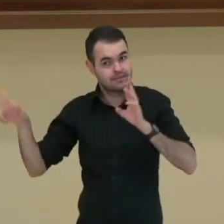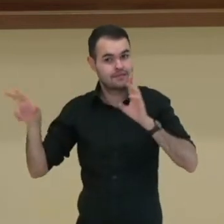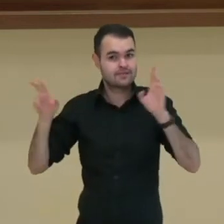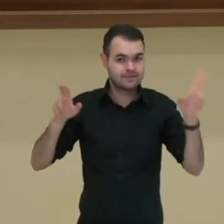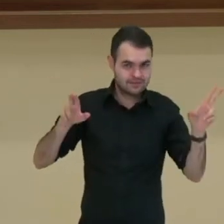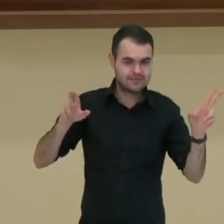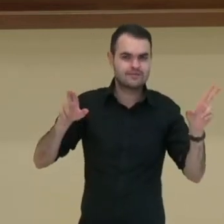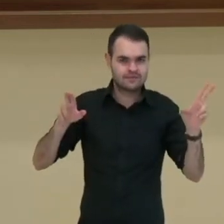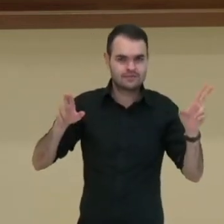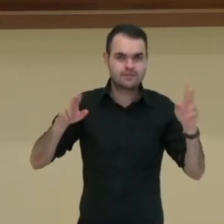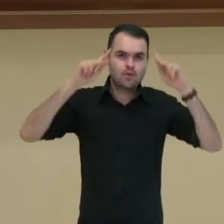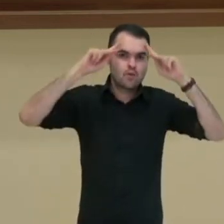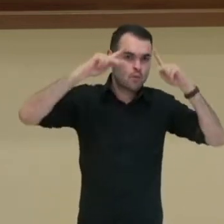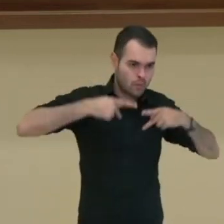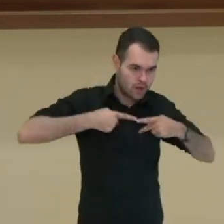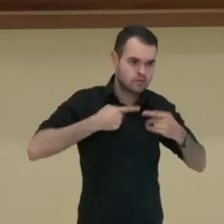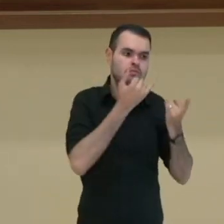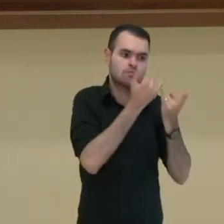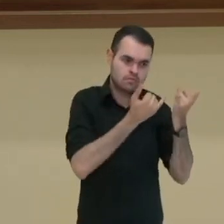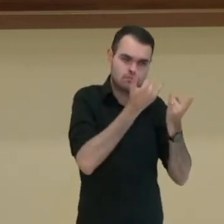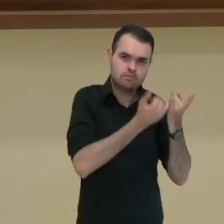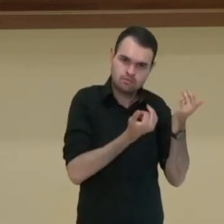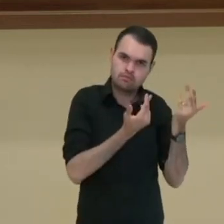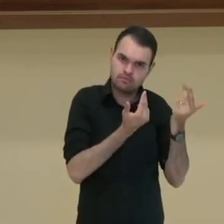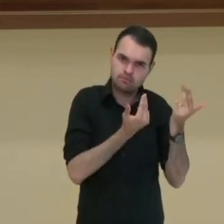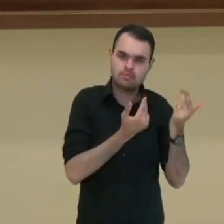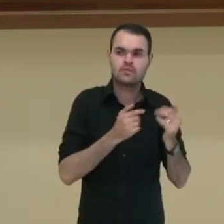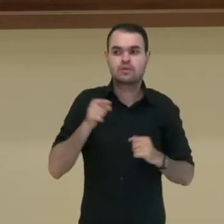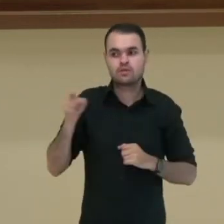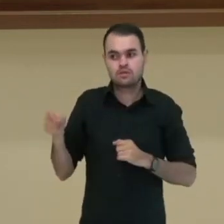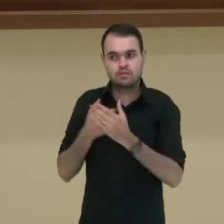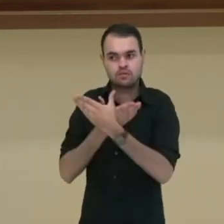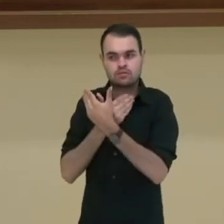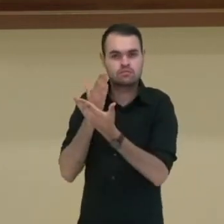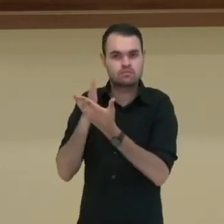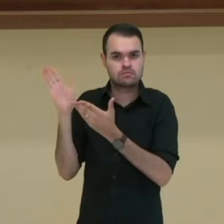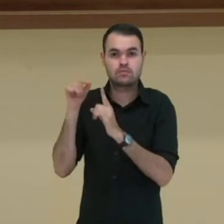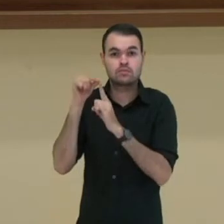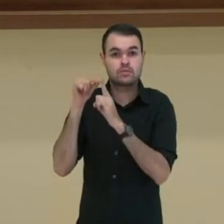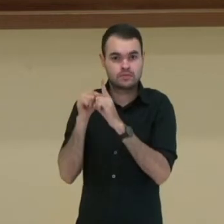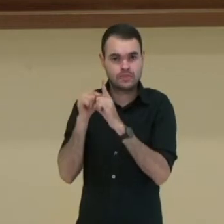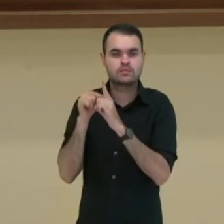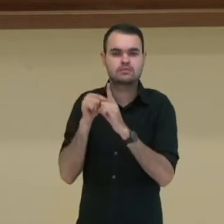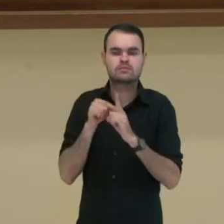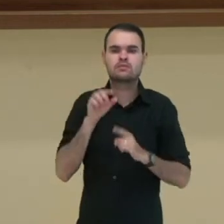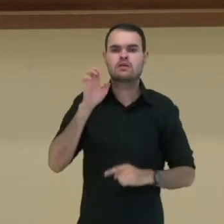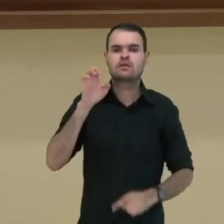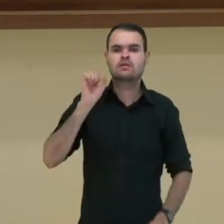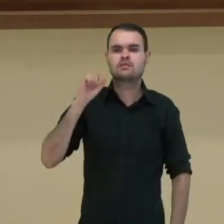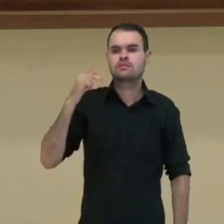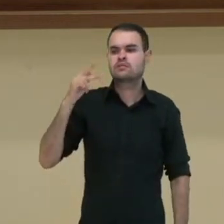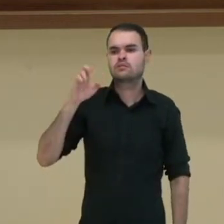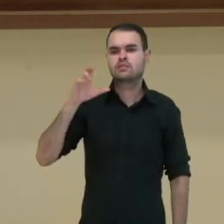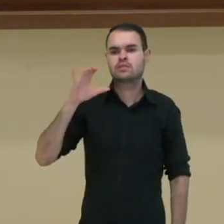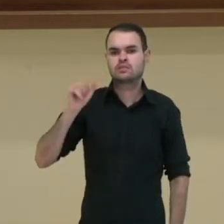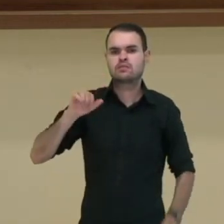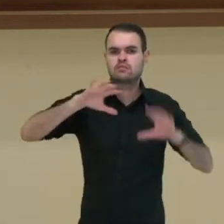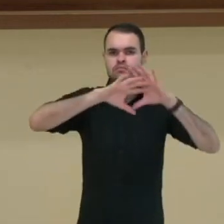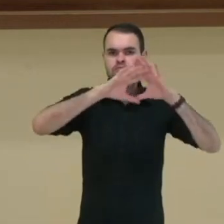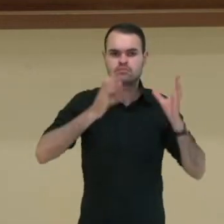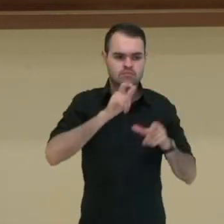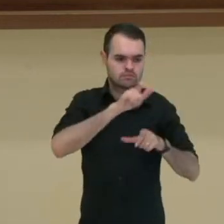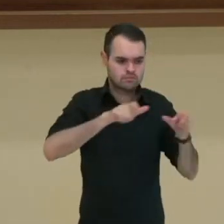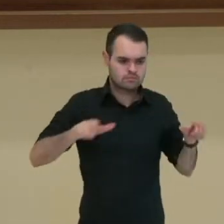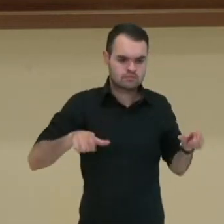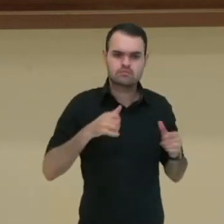Borboleta e ser humano, ok? Então, a espécie é esse conjunto de seres vivos semelhantes entre si que